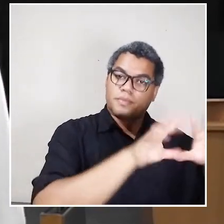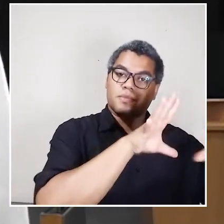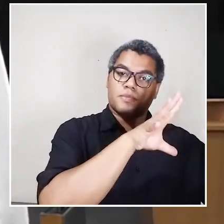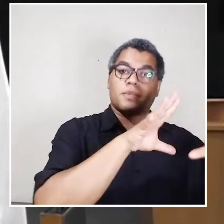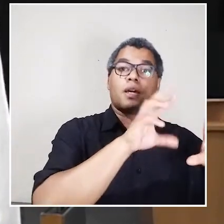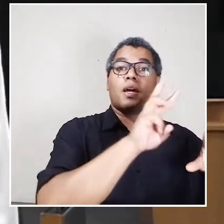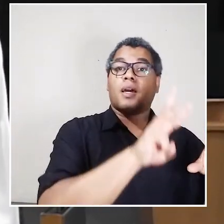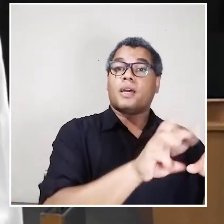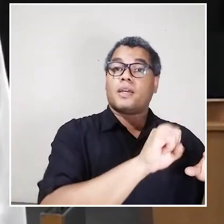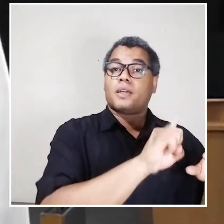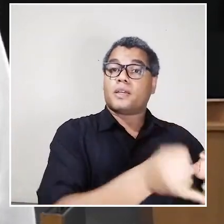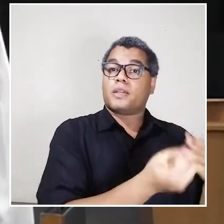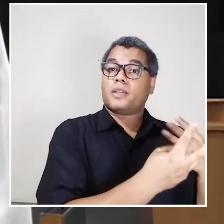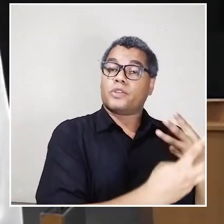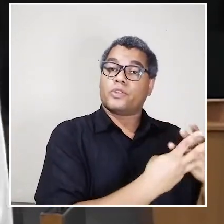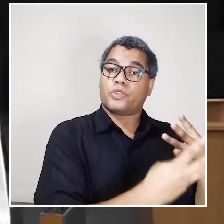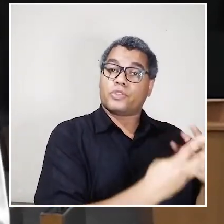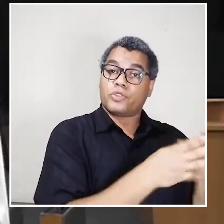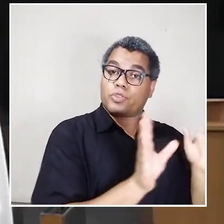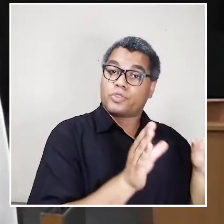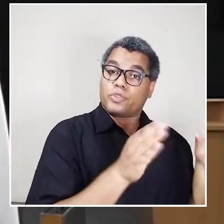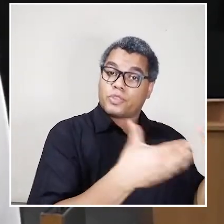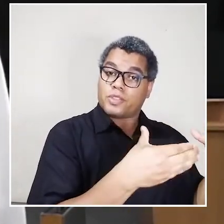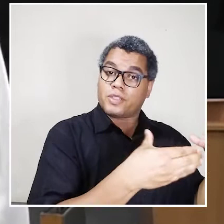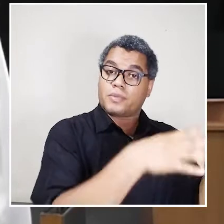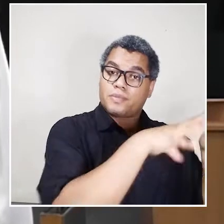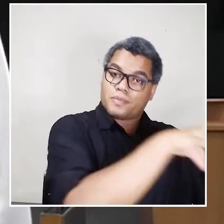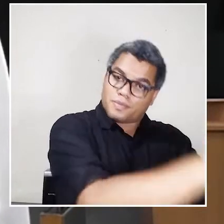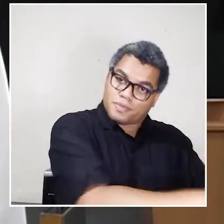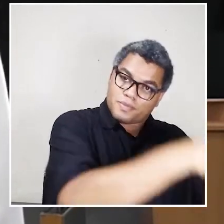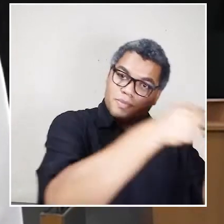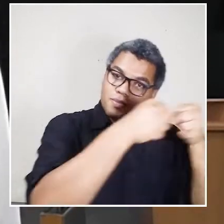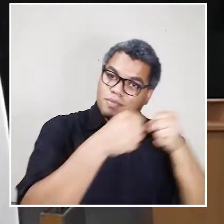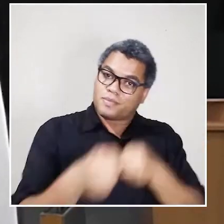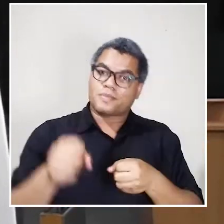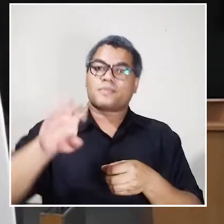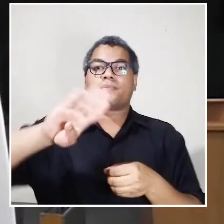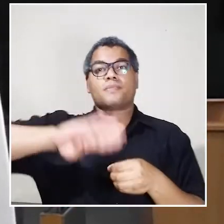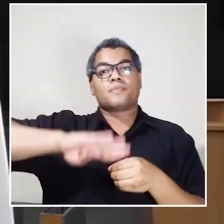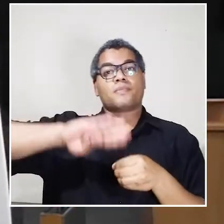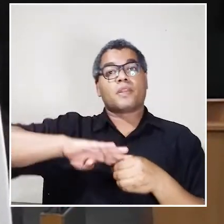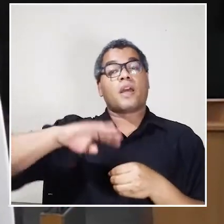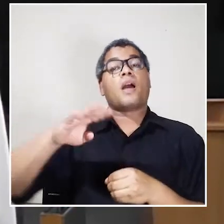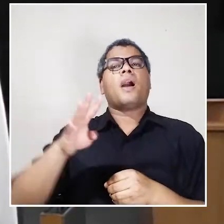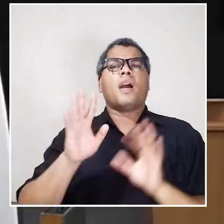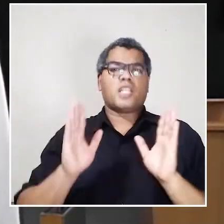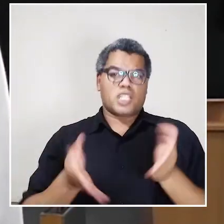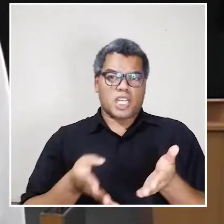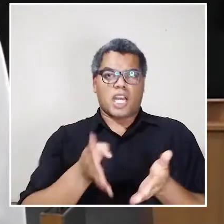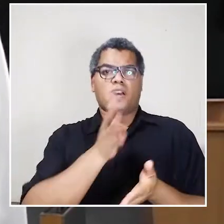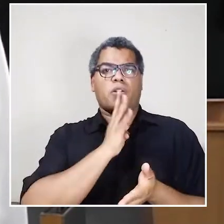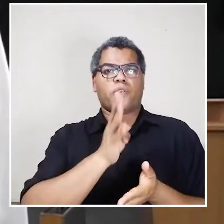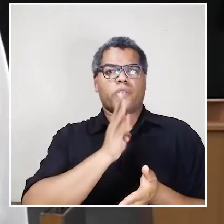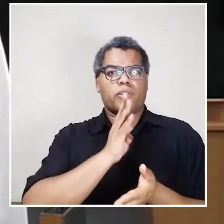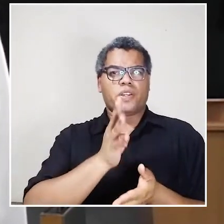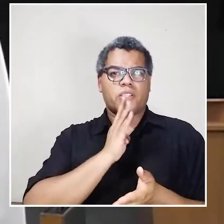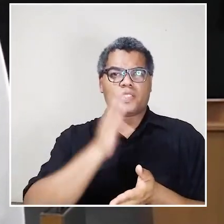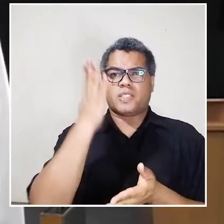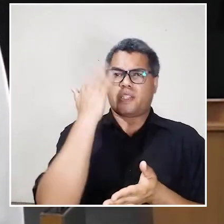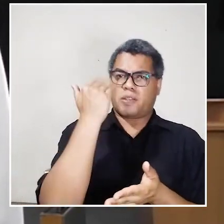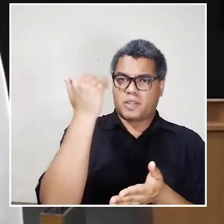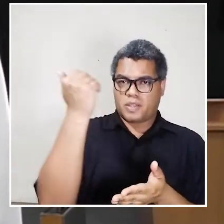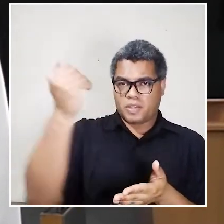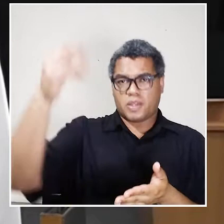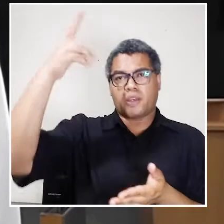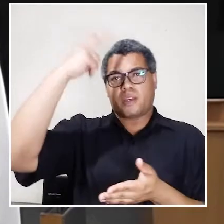de Israel, de Judá especialmente, para as terras babilônicas. Bem conhecemos sua